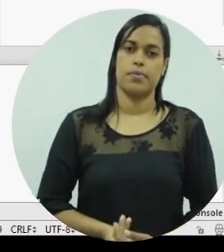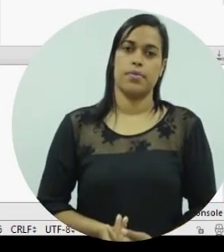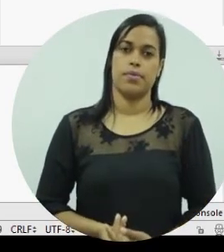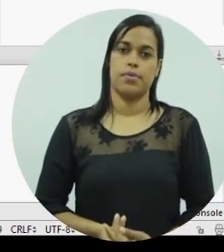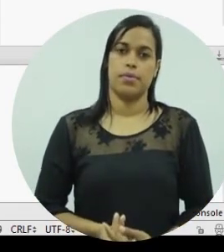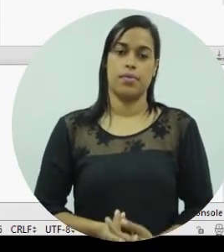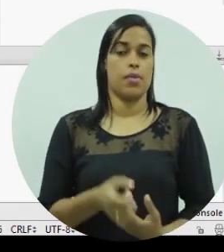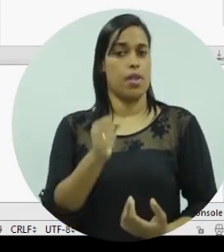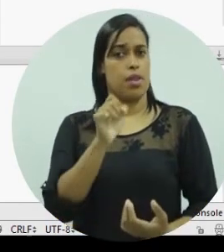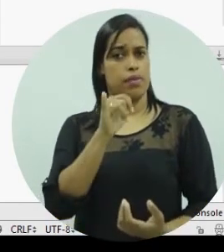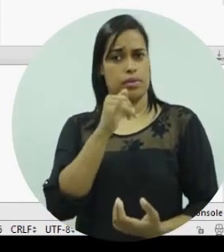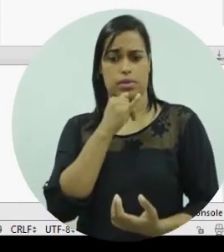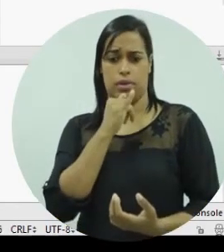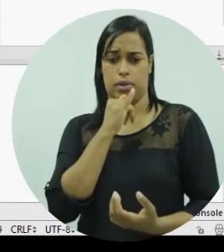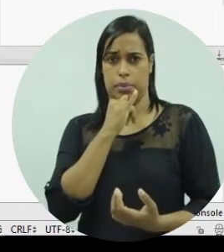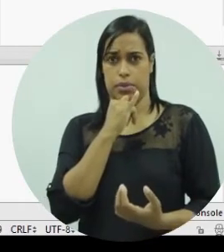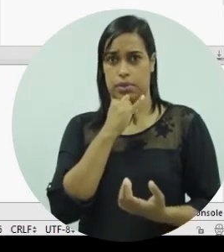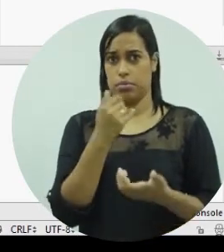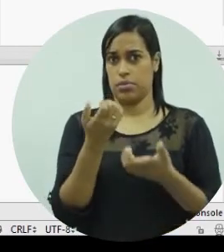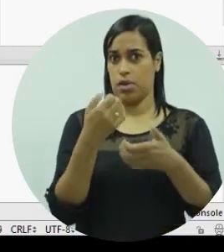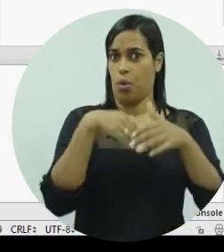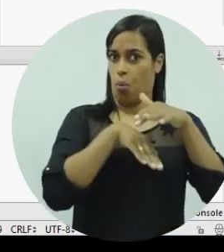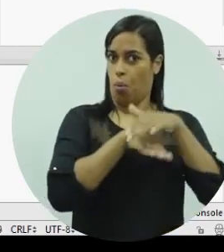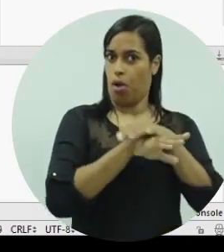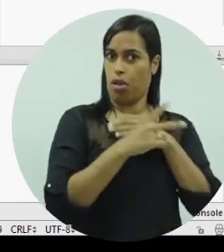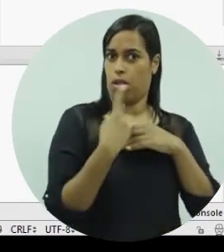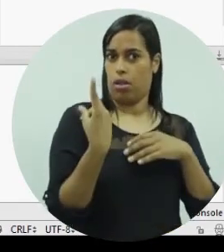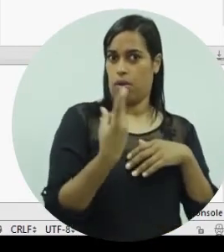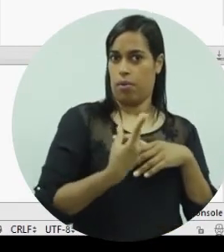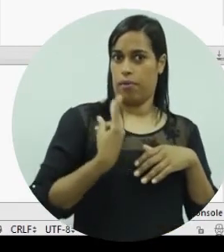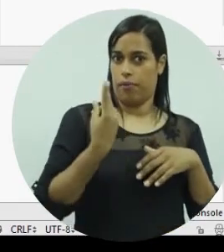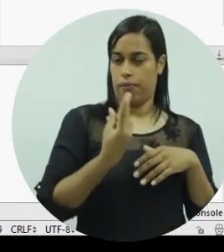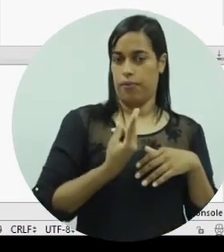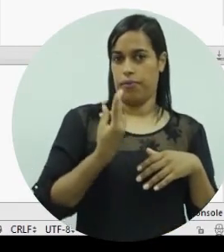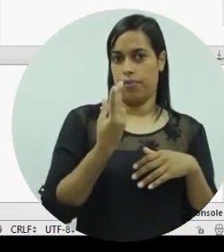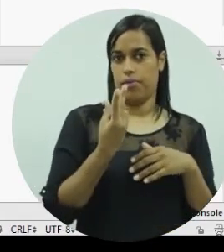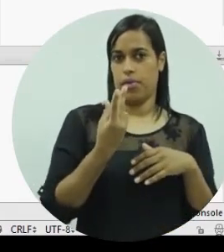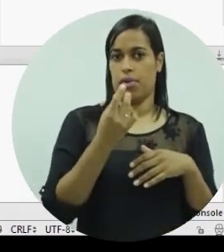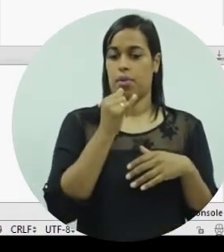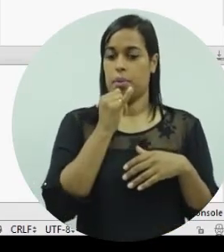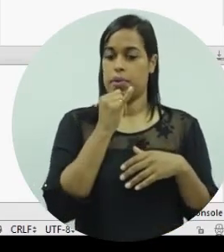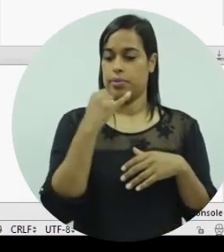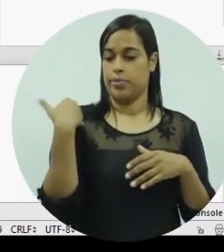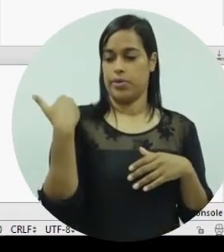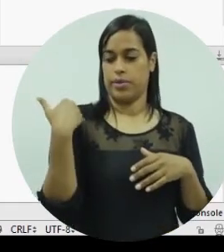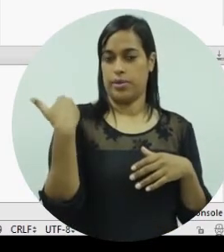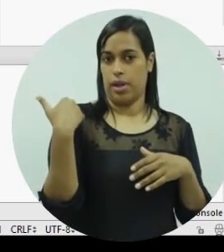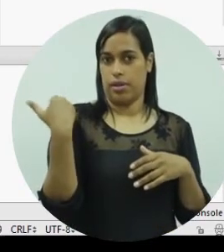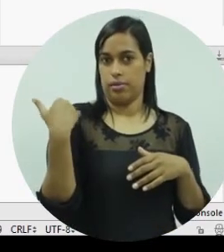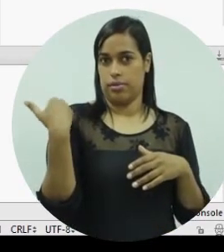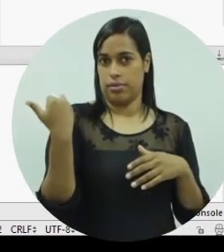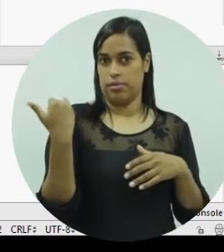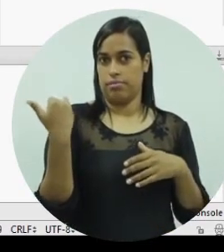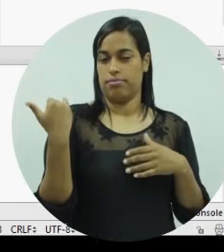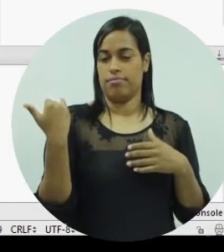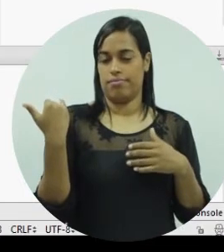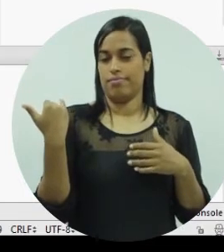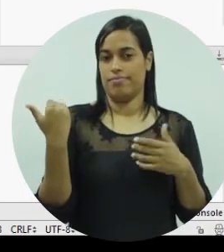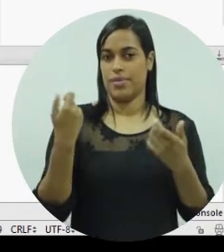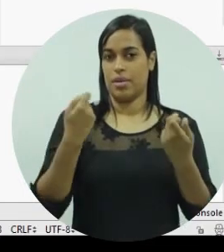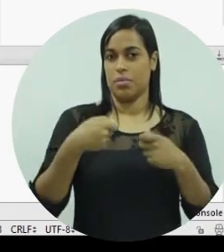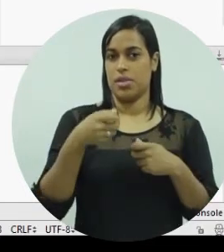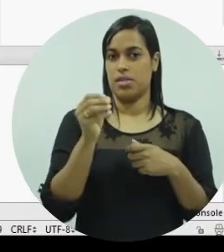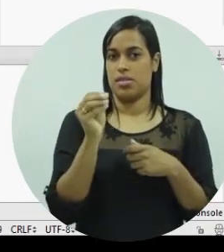Se quisermos guardar um valor inteiro, uma idade, por exemplo, a gente deve colocar o